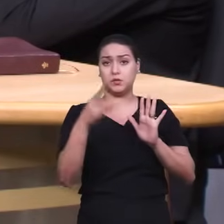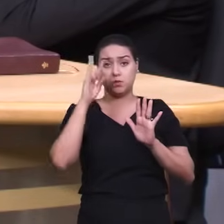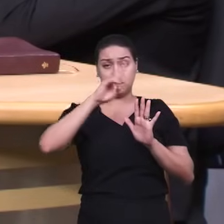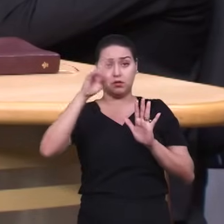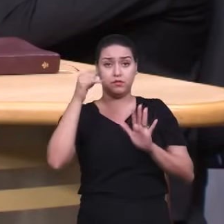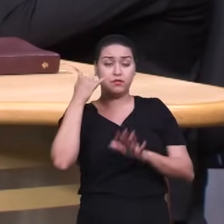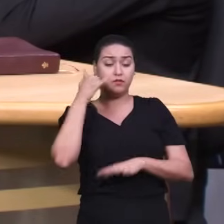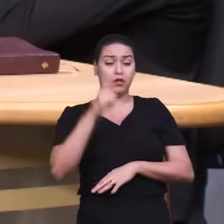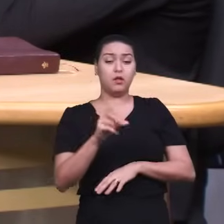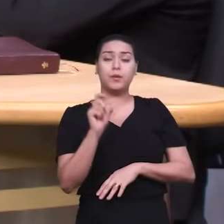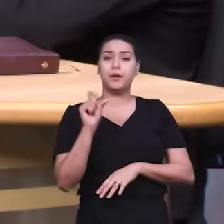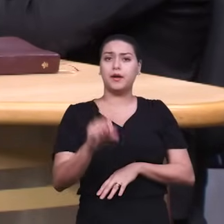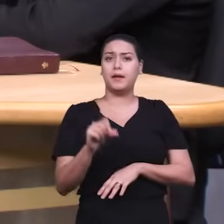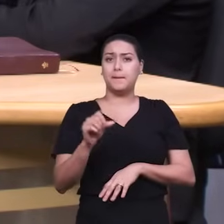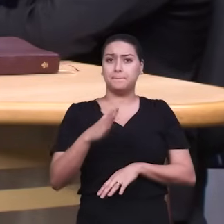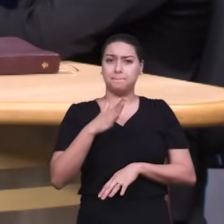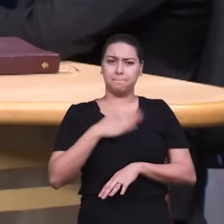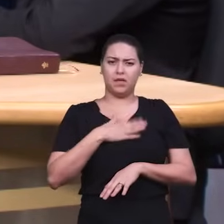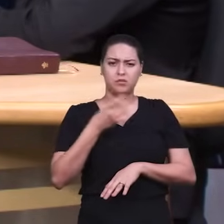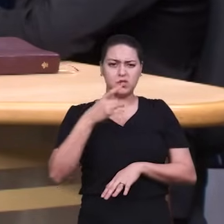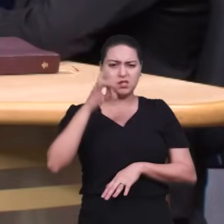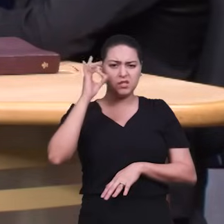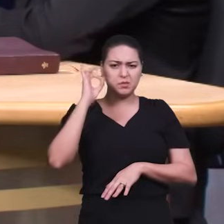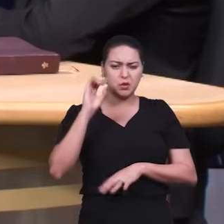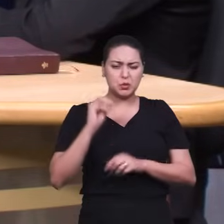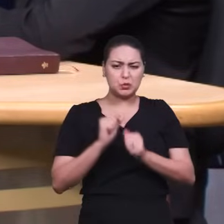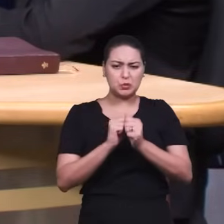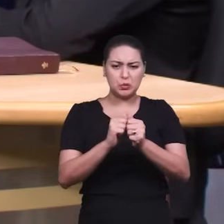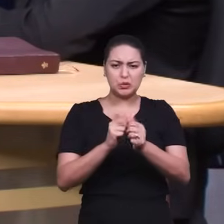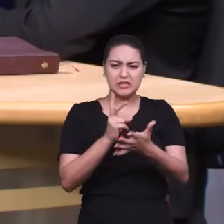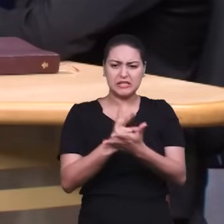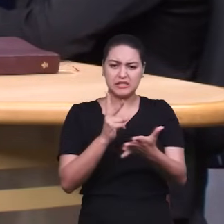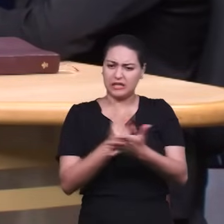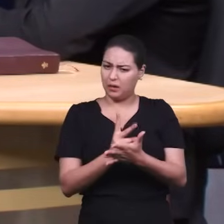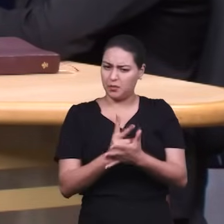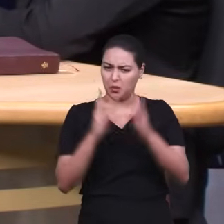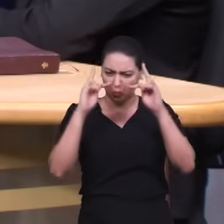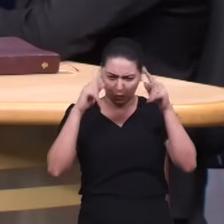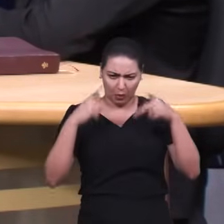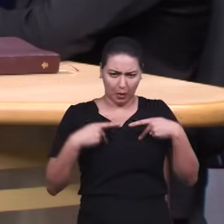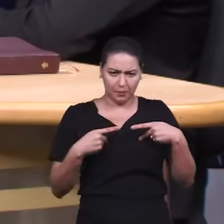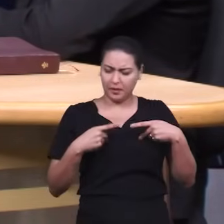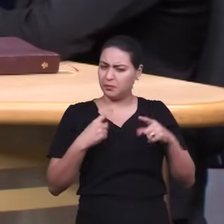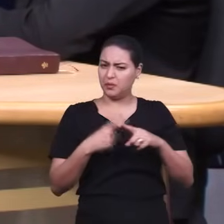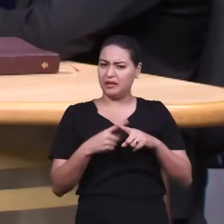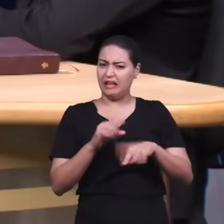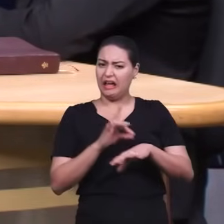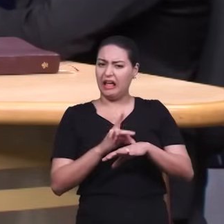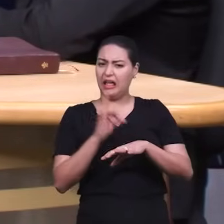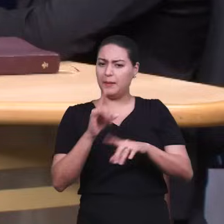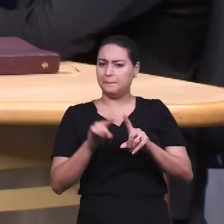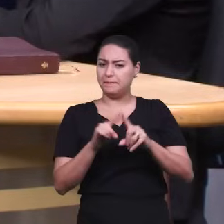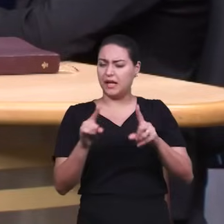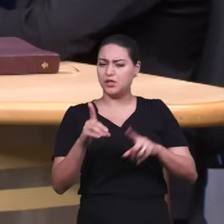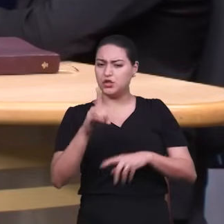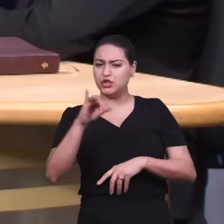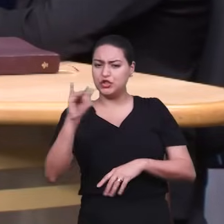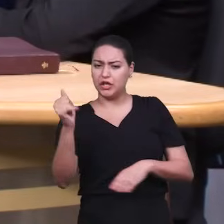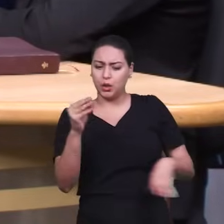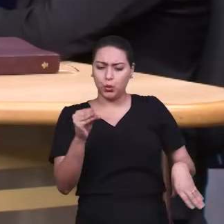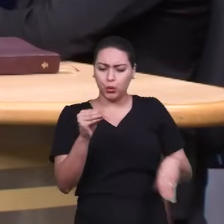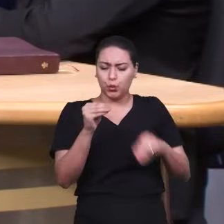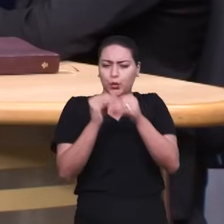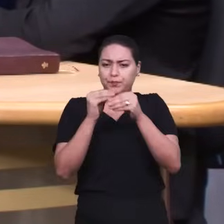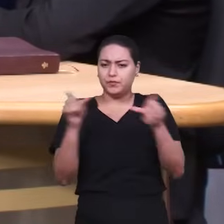que o Senhor diz, olha, não contenderá o meu espírito para sempre com o homem, porque ele também é carne, porém os seus dias